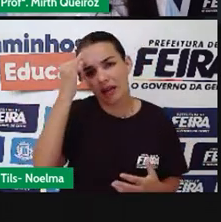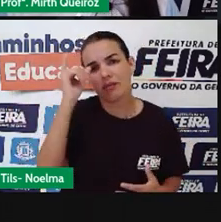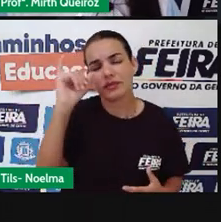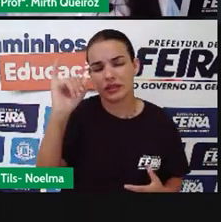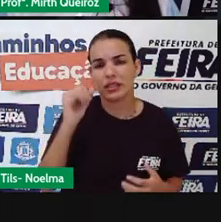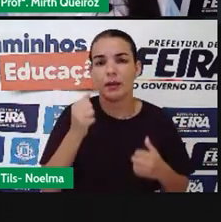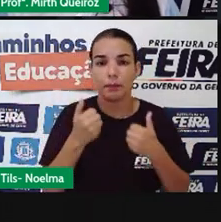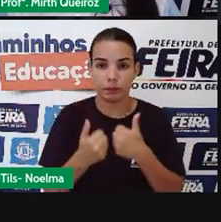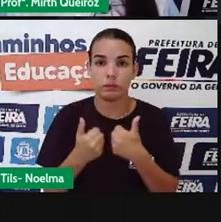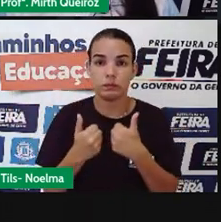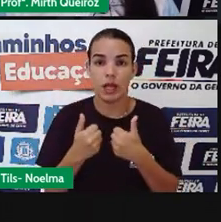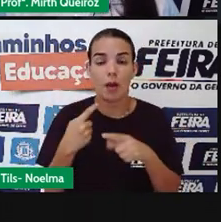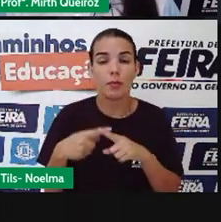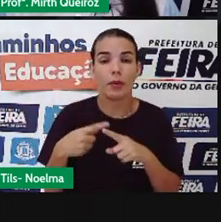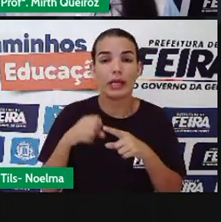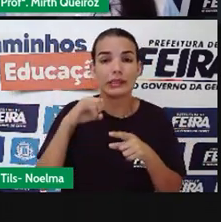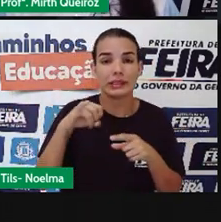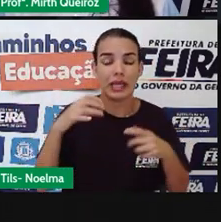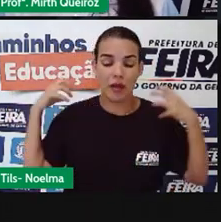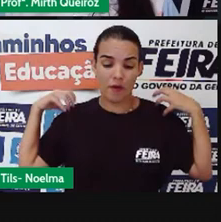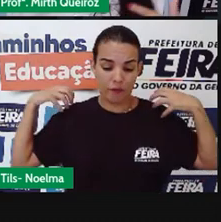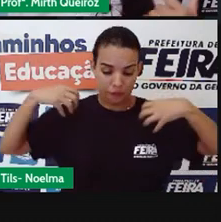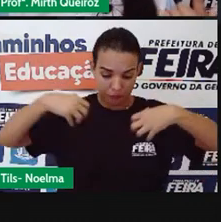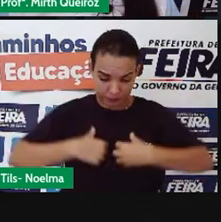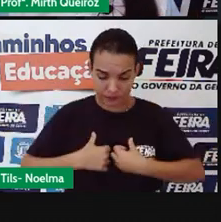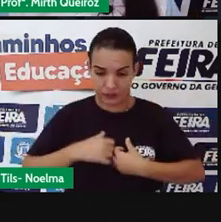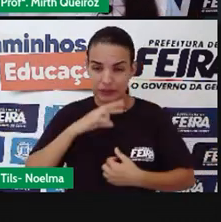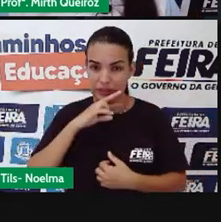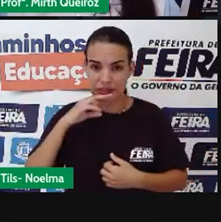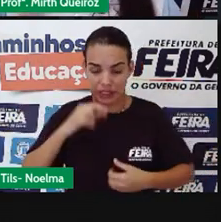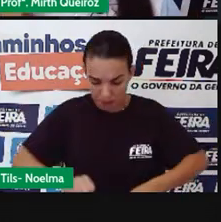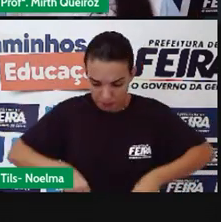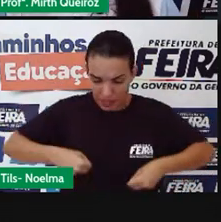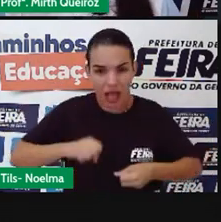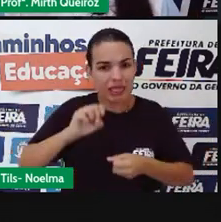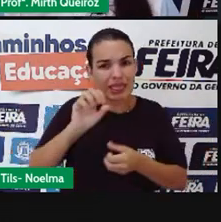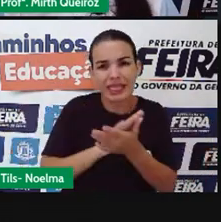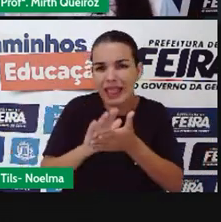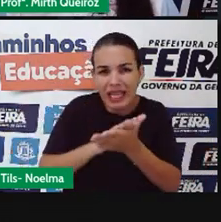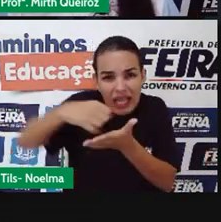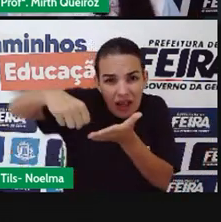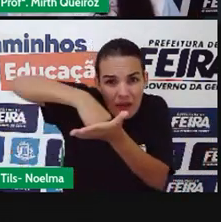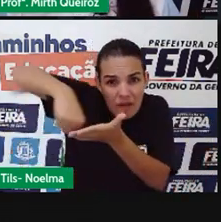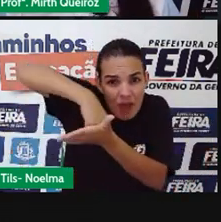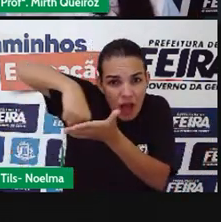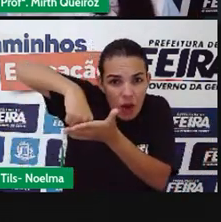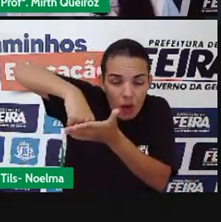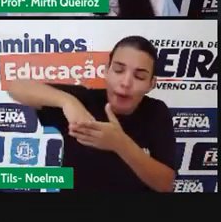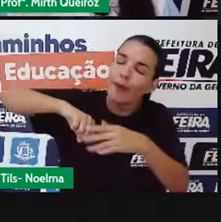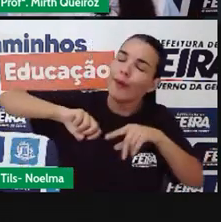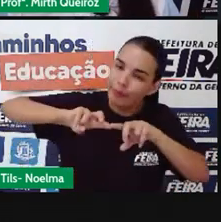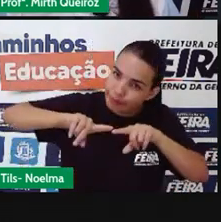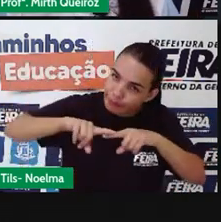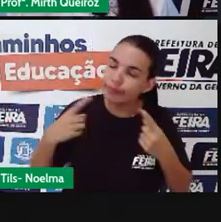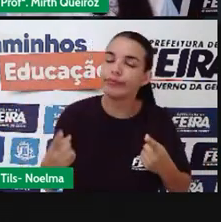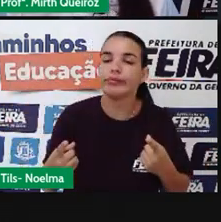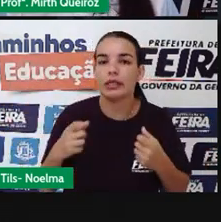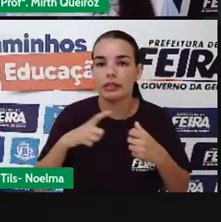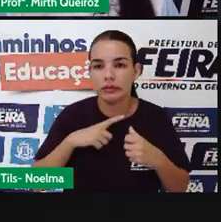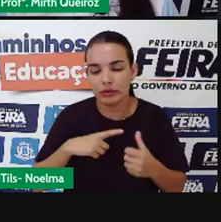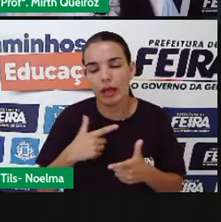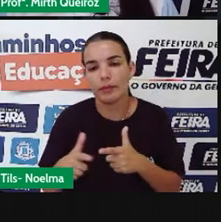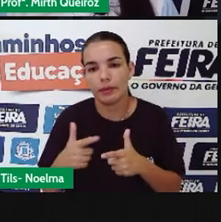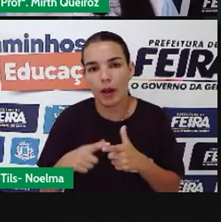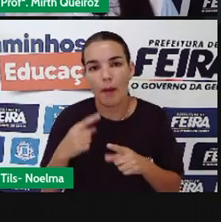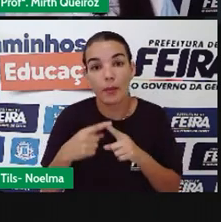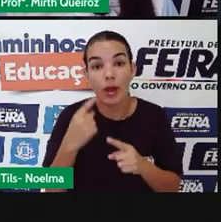você vai vestir ali a música exposição só porque o próprio sou também ajuda